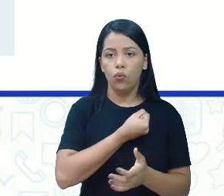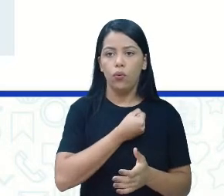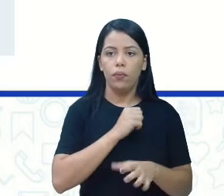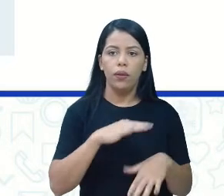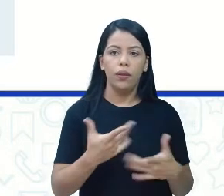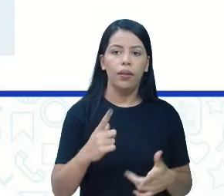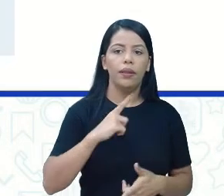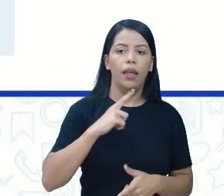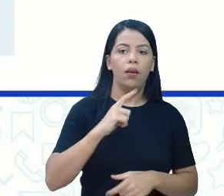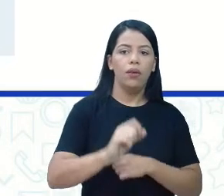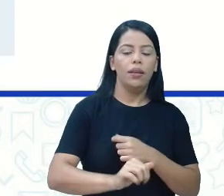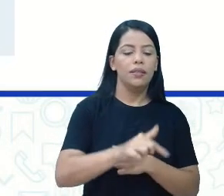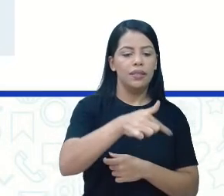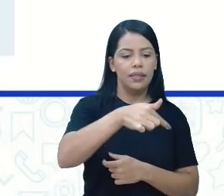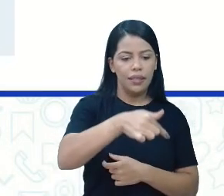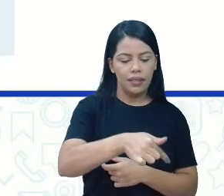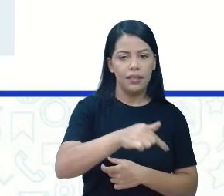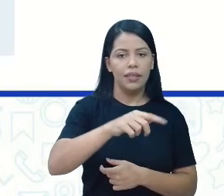o